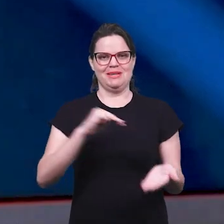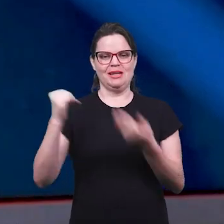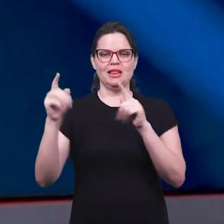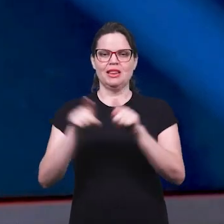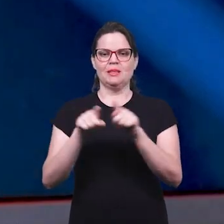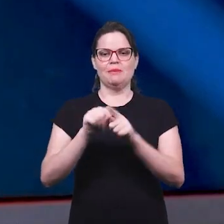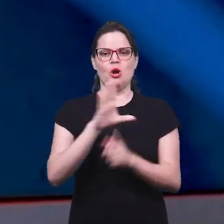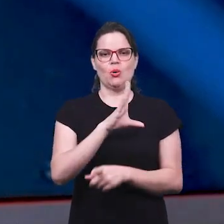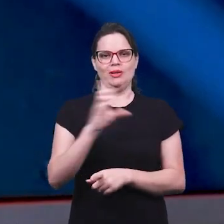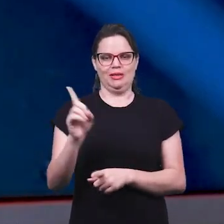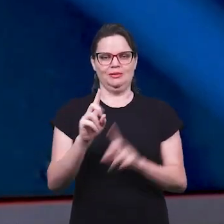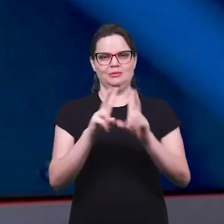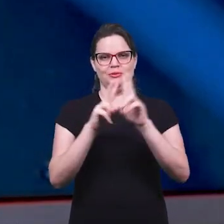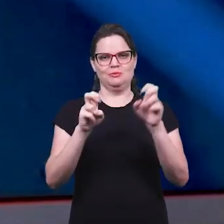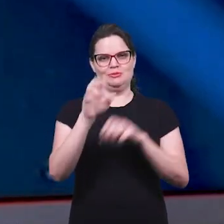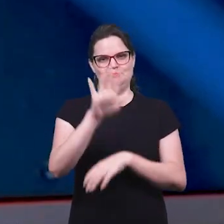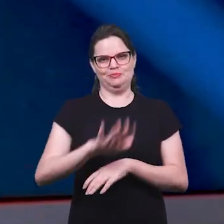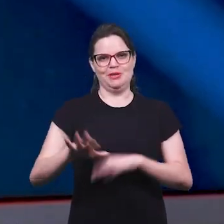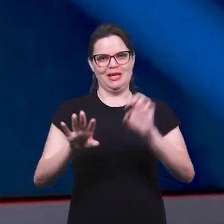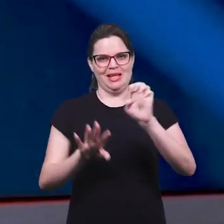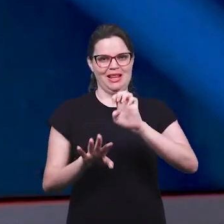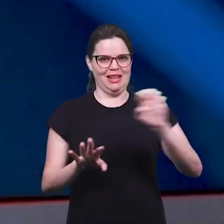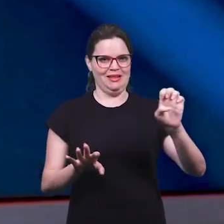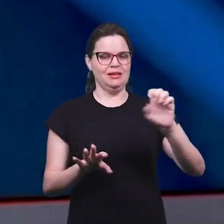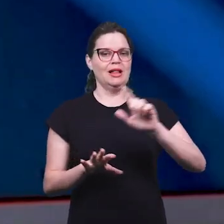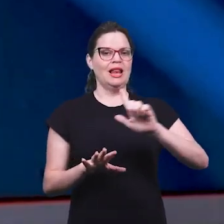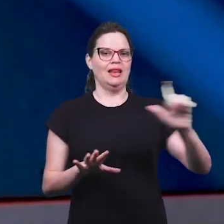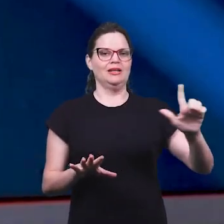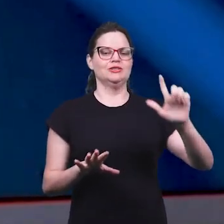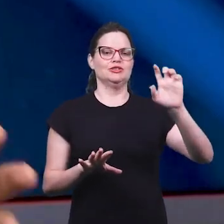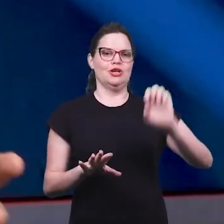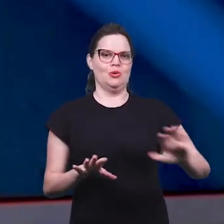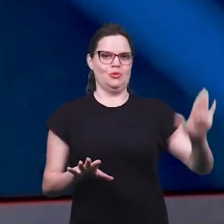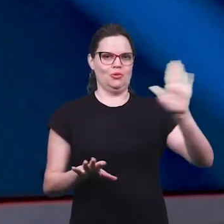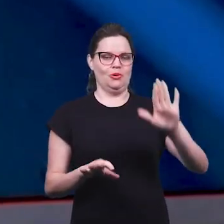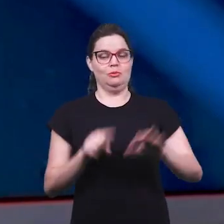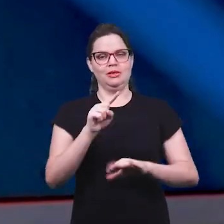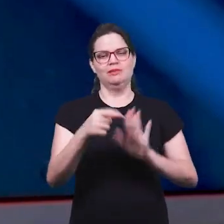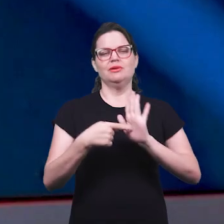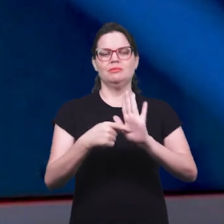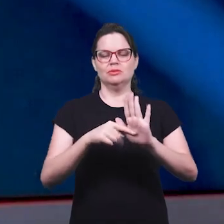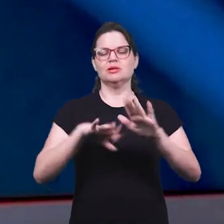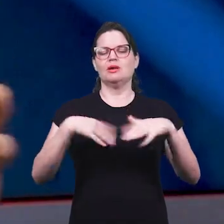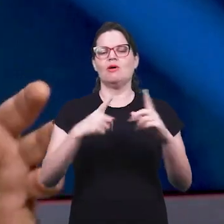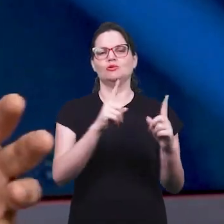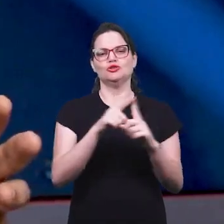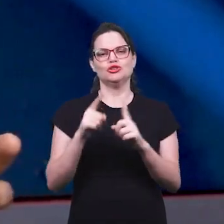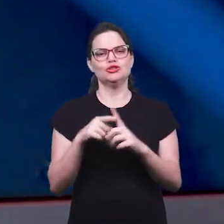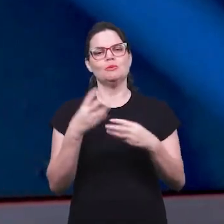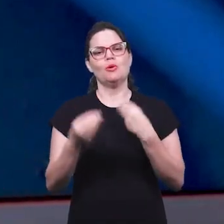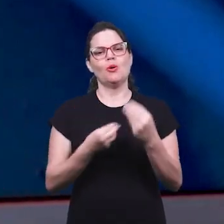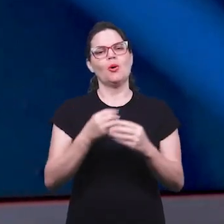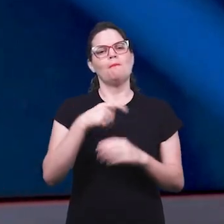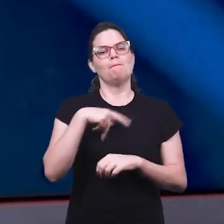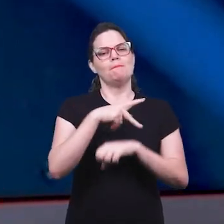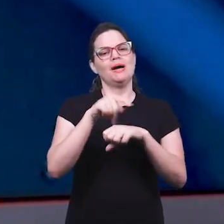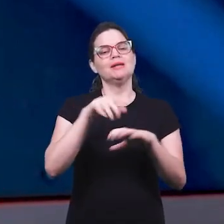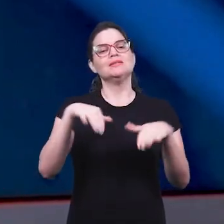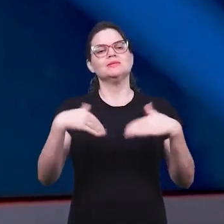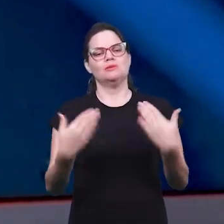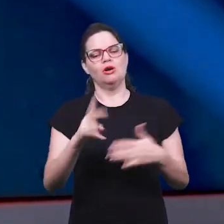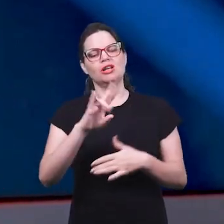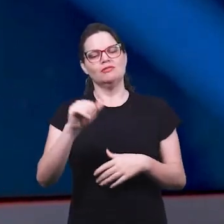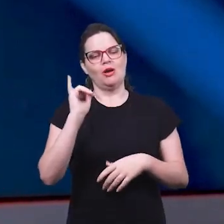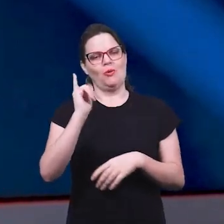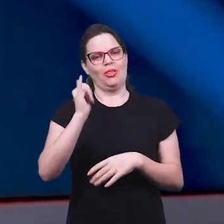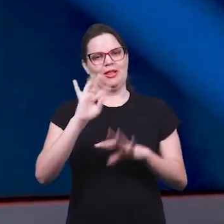por essa região, mas ele vai dizer exatamente qual a região, os países, como está a obra nesses lugares.